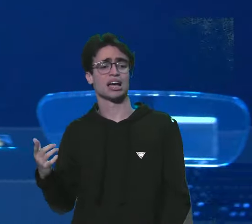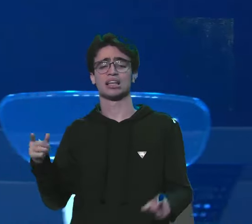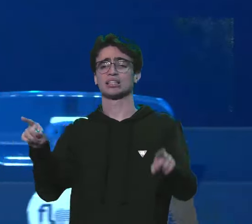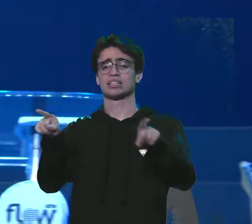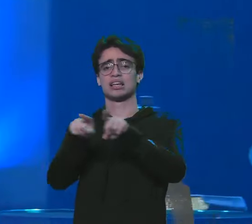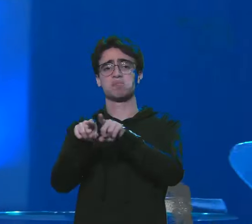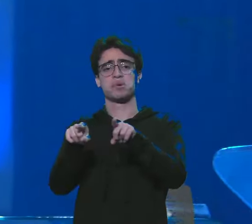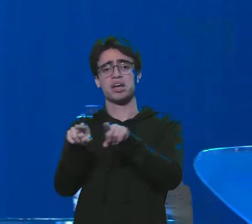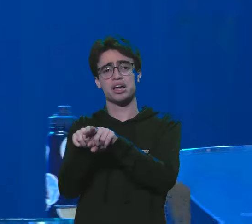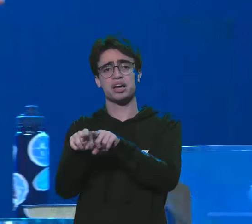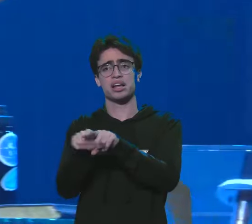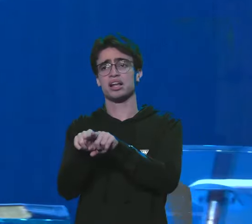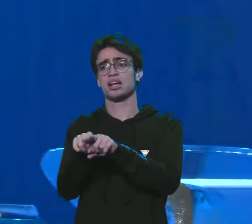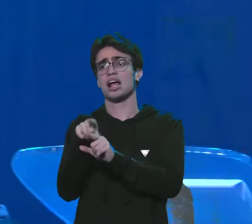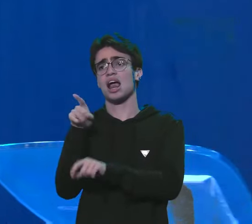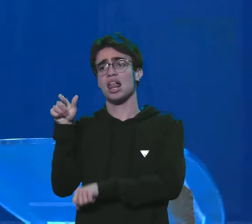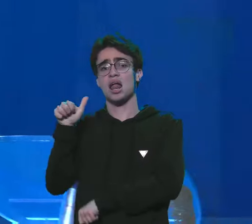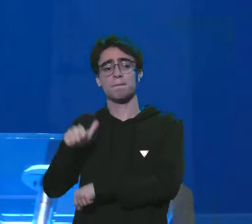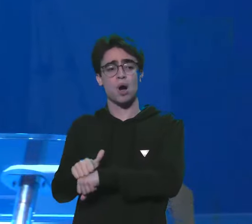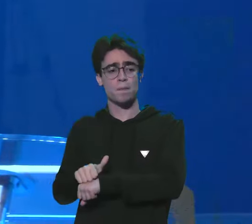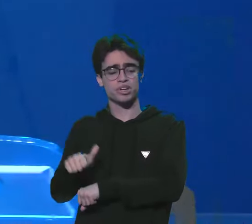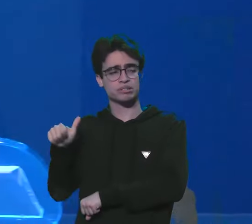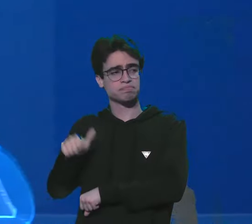que era pobre.